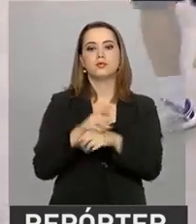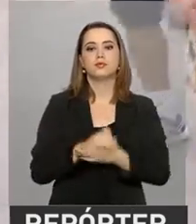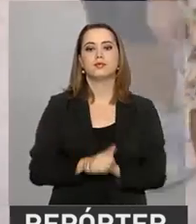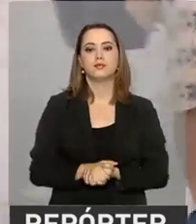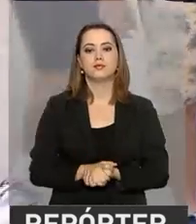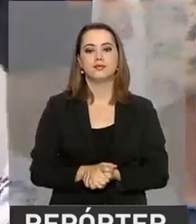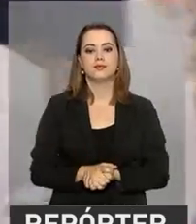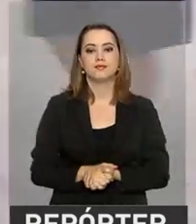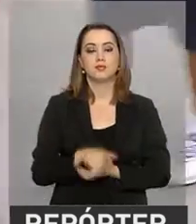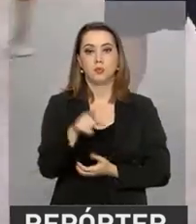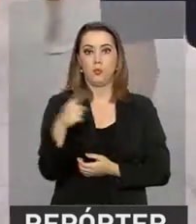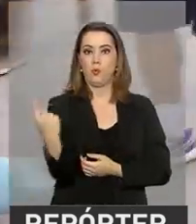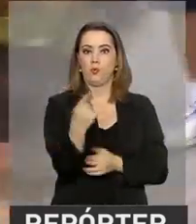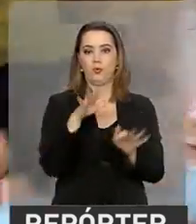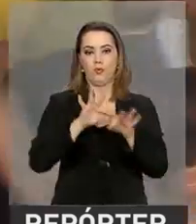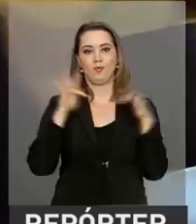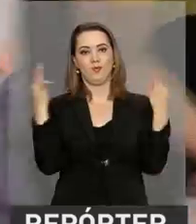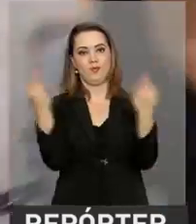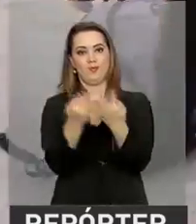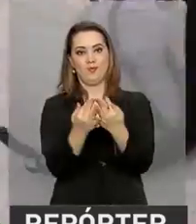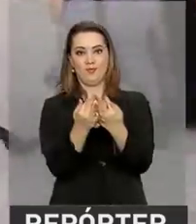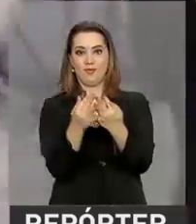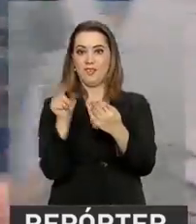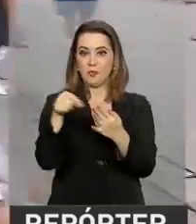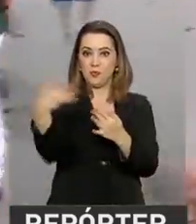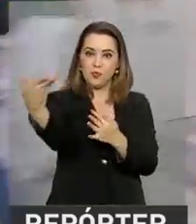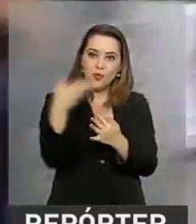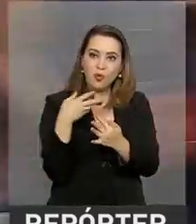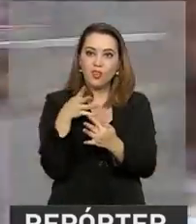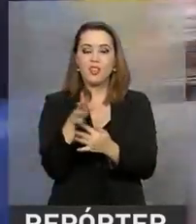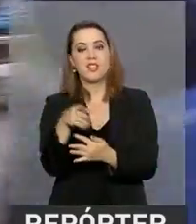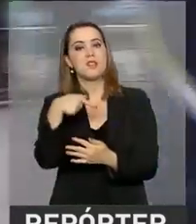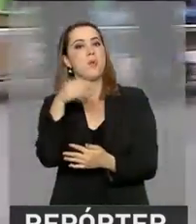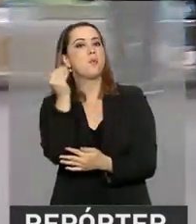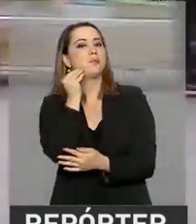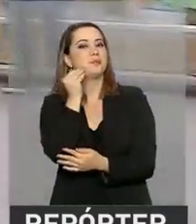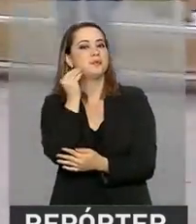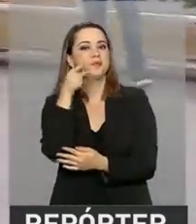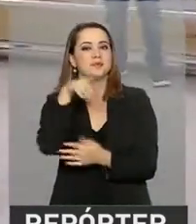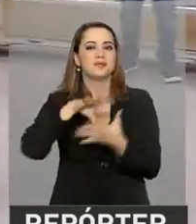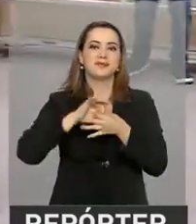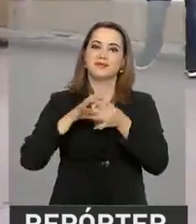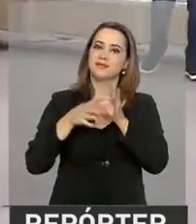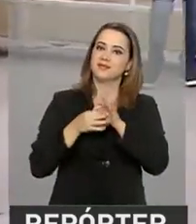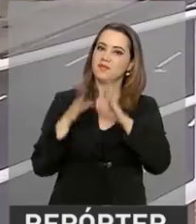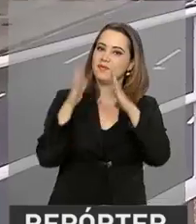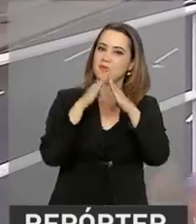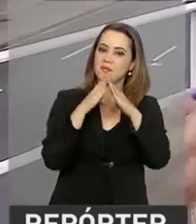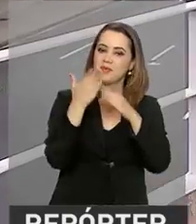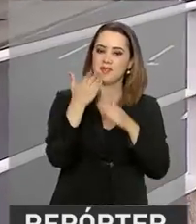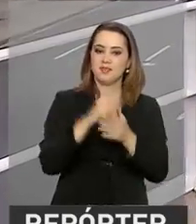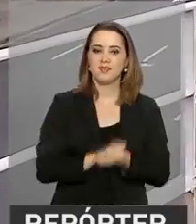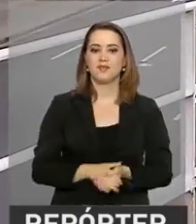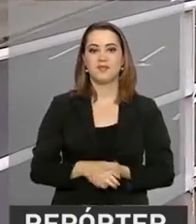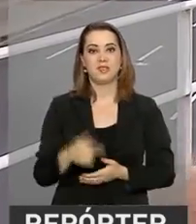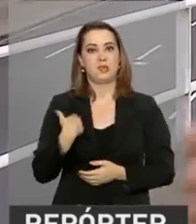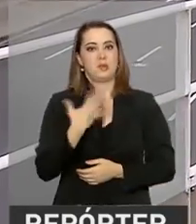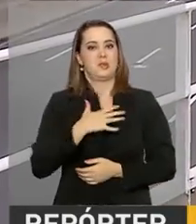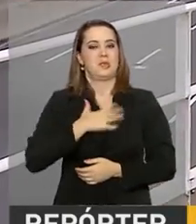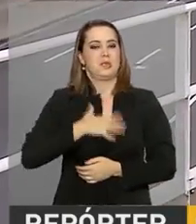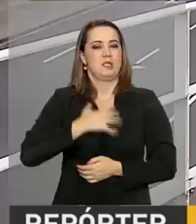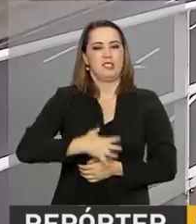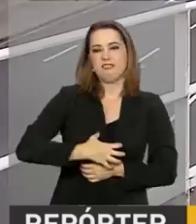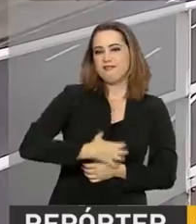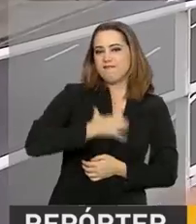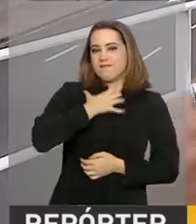Uma família inteira veio ao Rio de Janeiro para viver a experiência de uma Olimpíada em casa. A gente está sentindo muito orgulho do país,